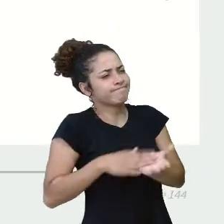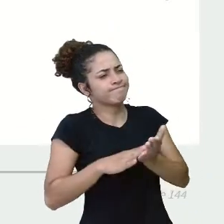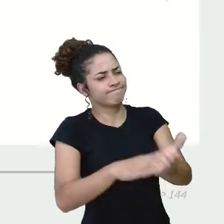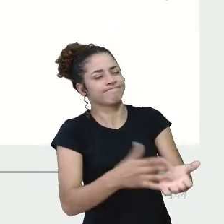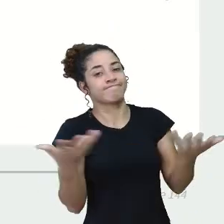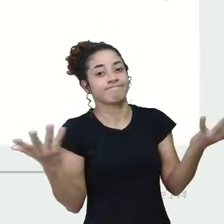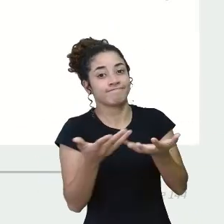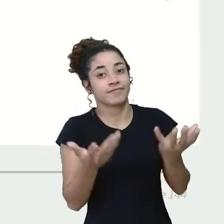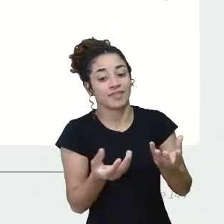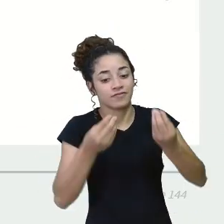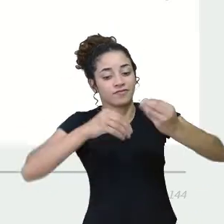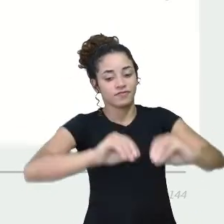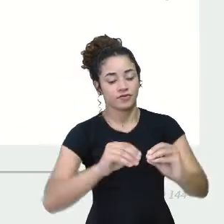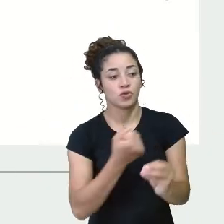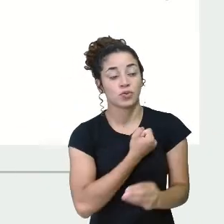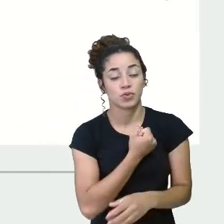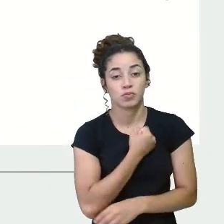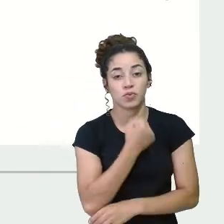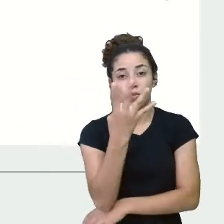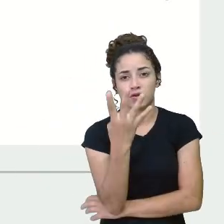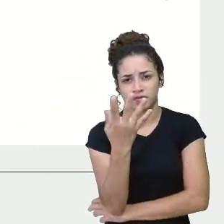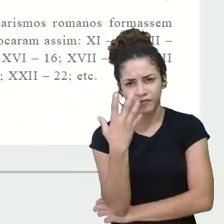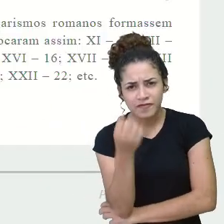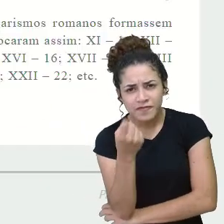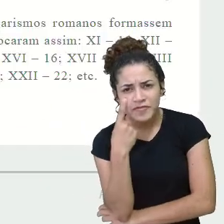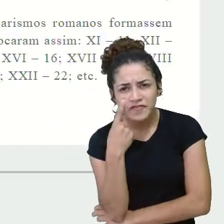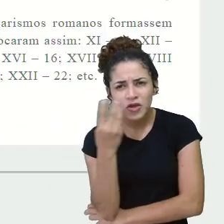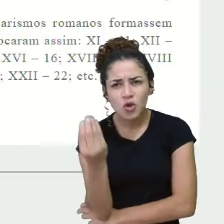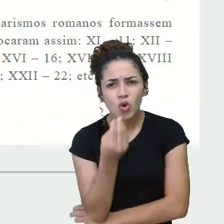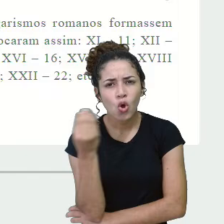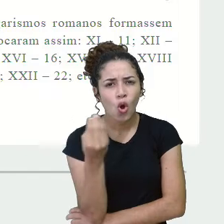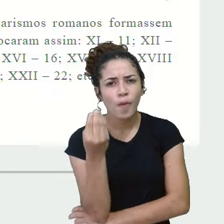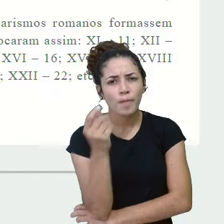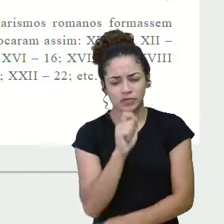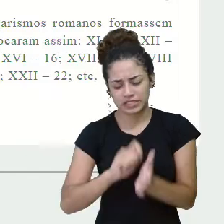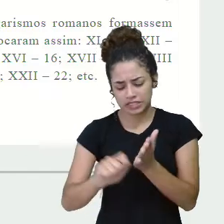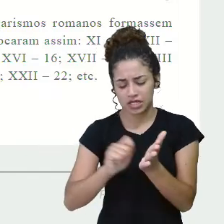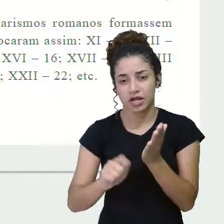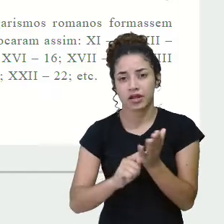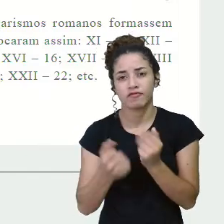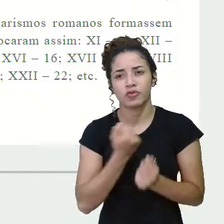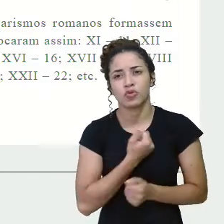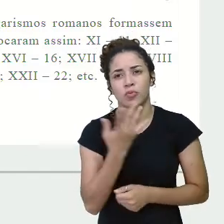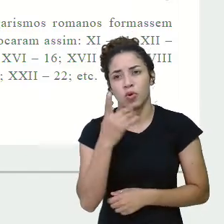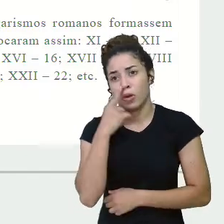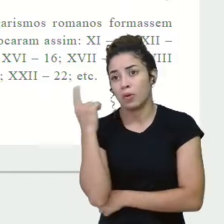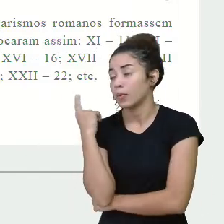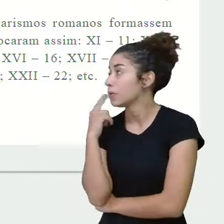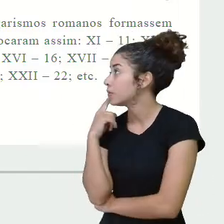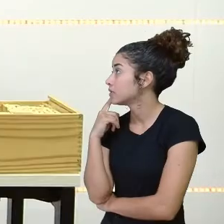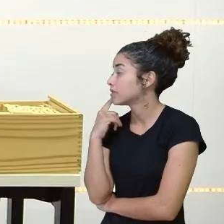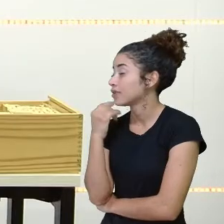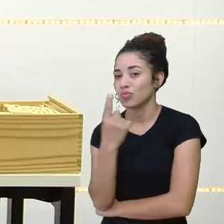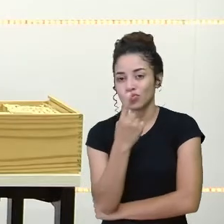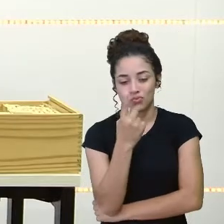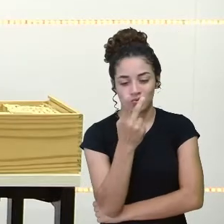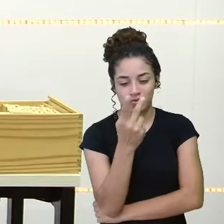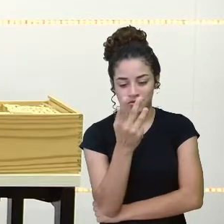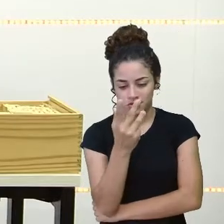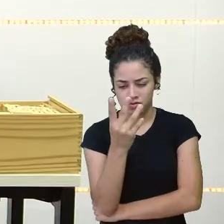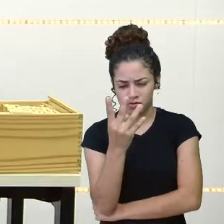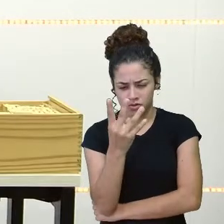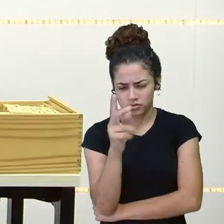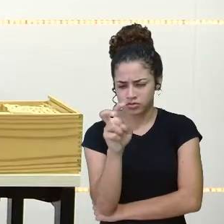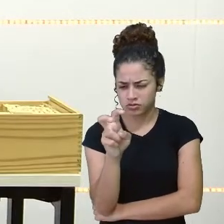Forme agora o número 4. Vamos ver o número 4 formado. Aí nós temos aqui, ó, 1, 2, o 3, o